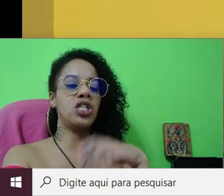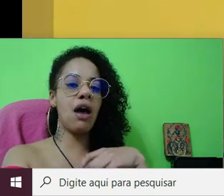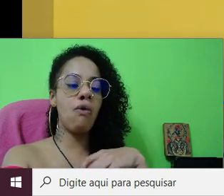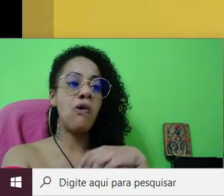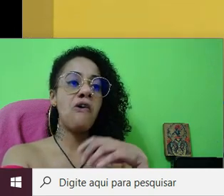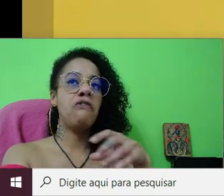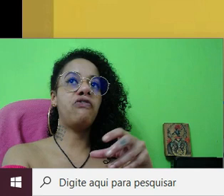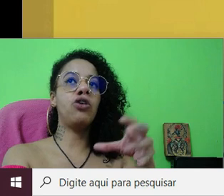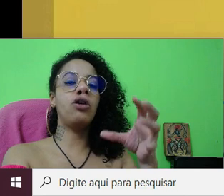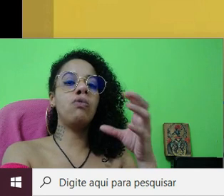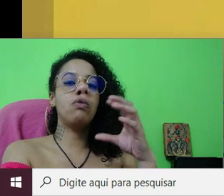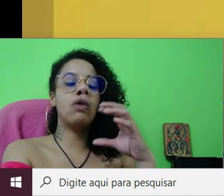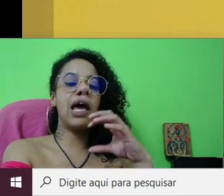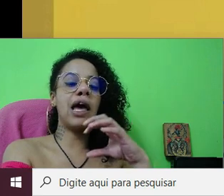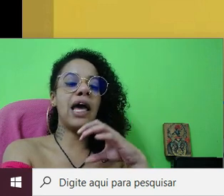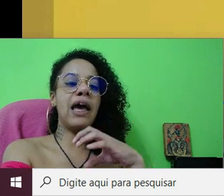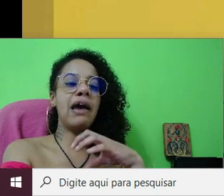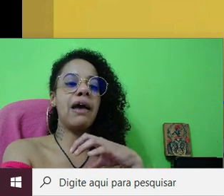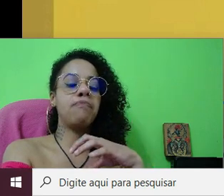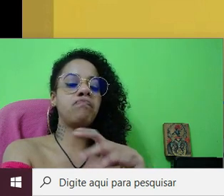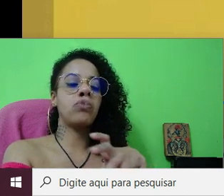universo digital foram